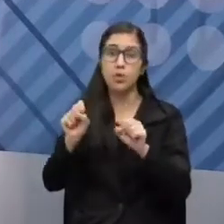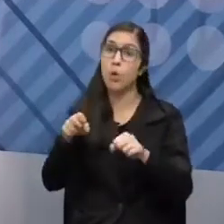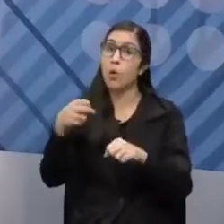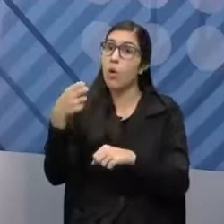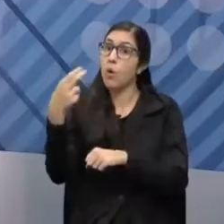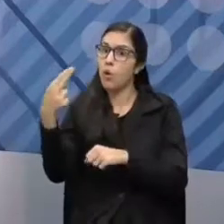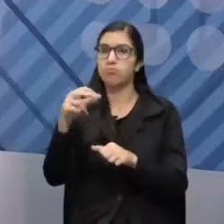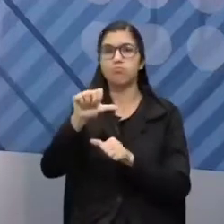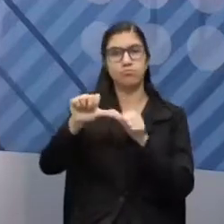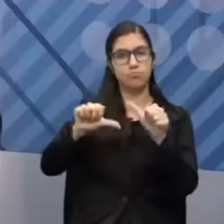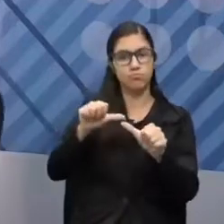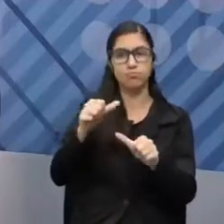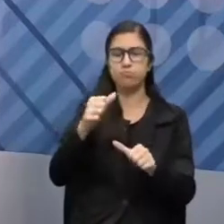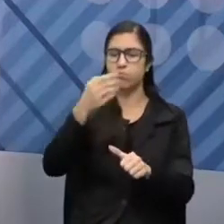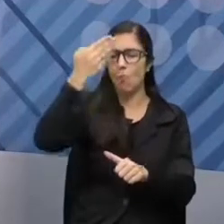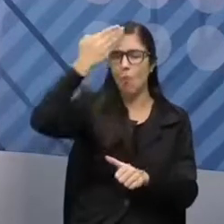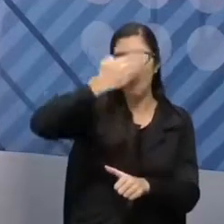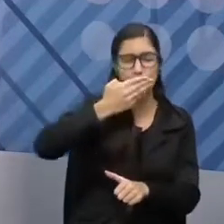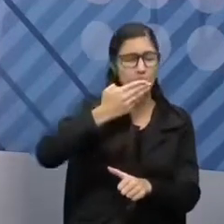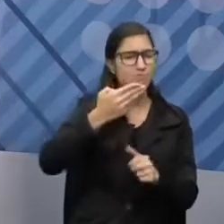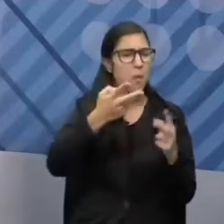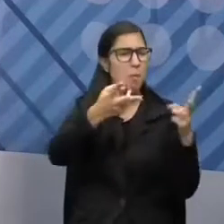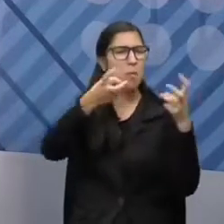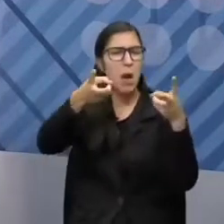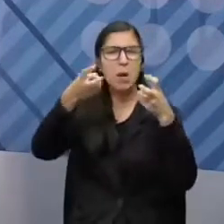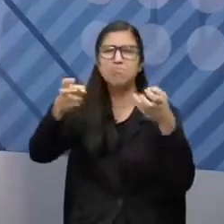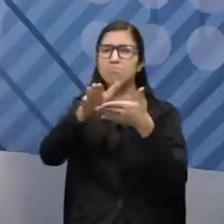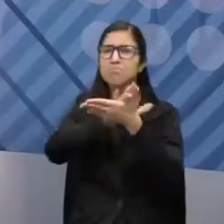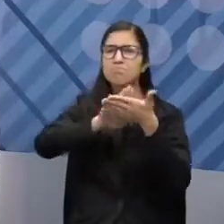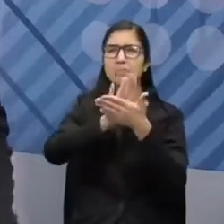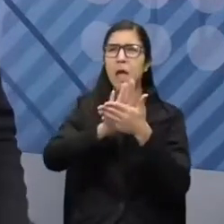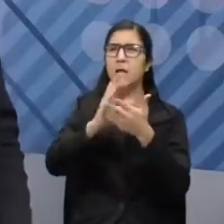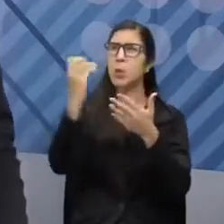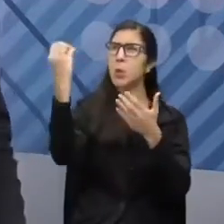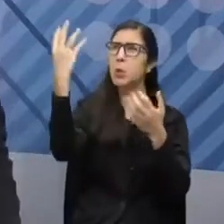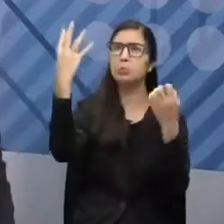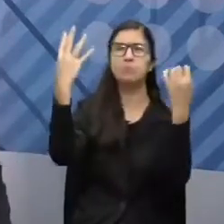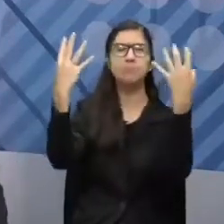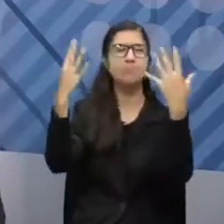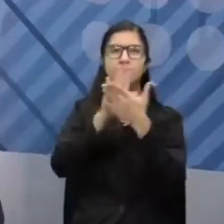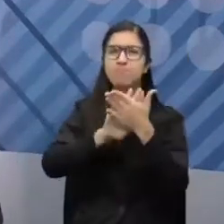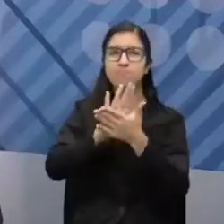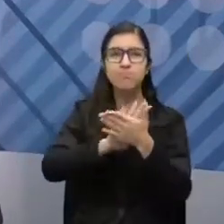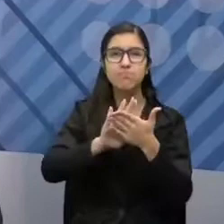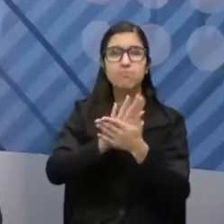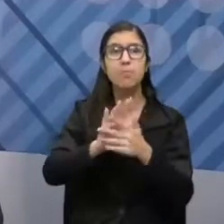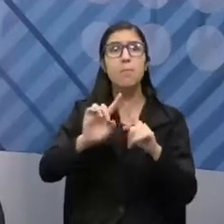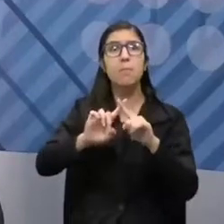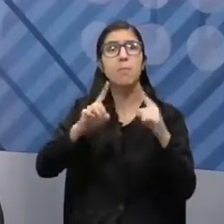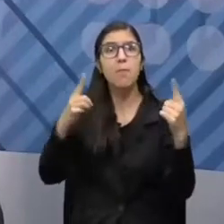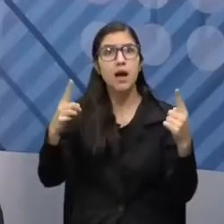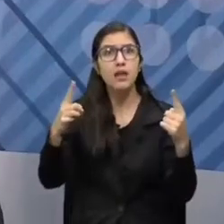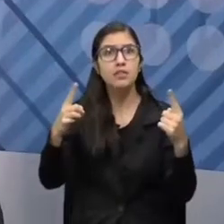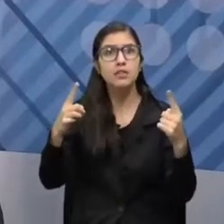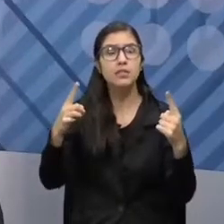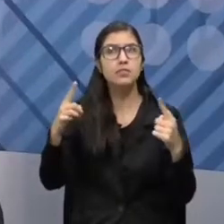como o contrário também. Cego, nenhuma percepção de luz, e ter uma